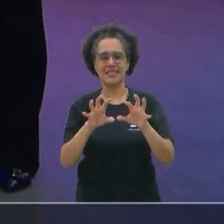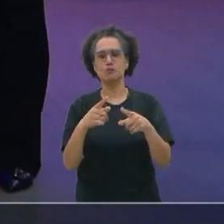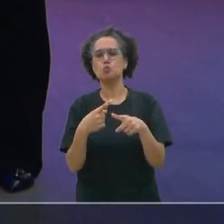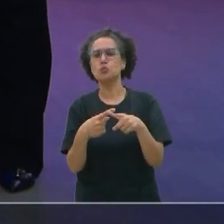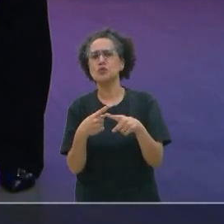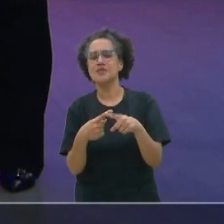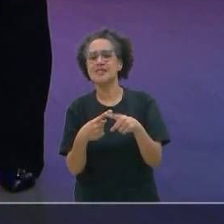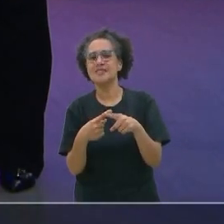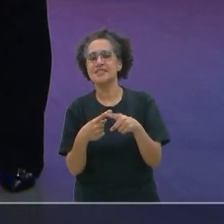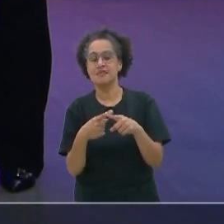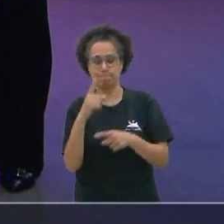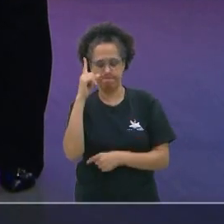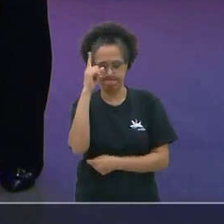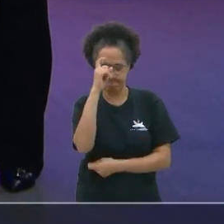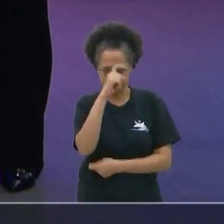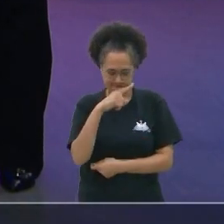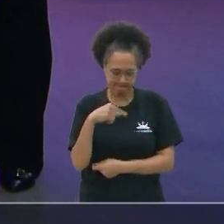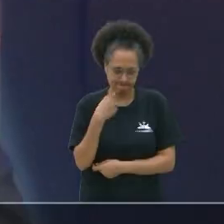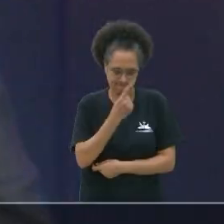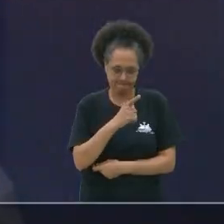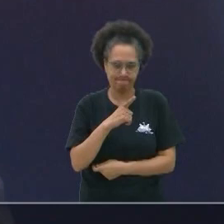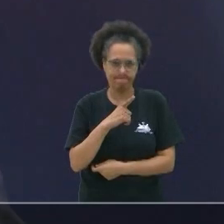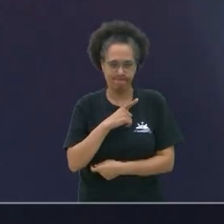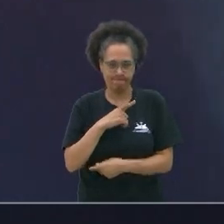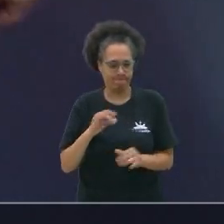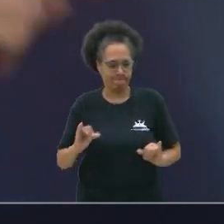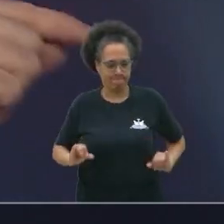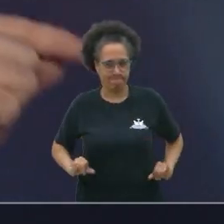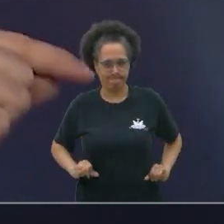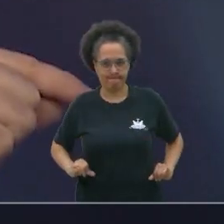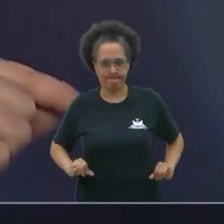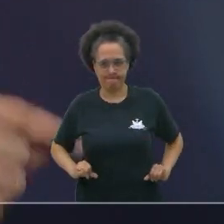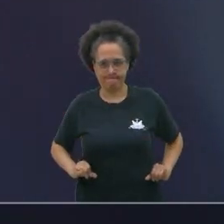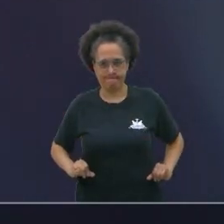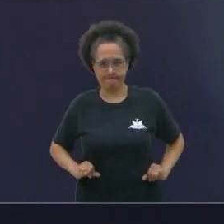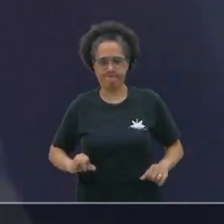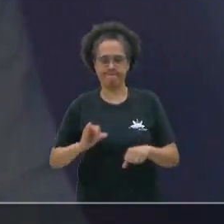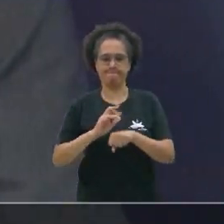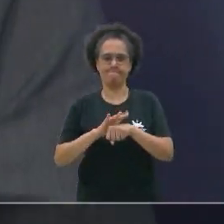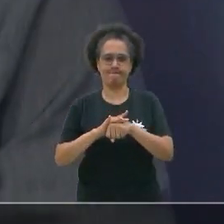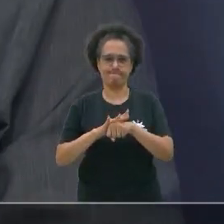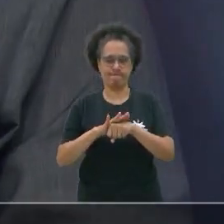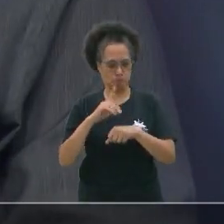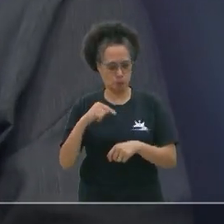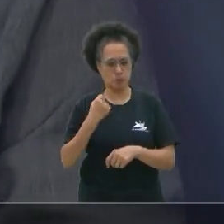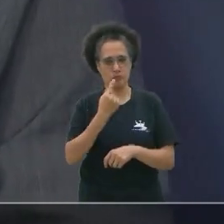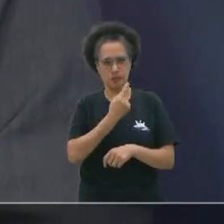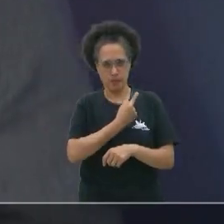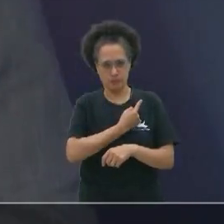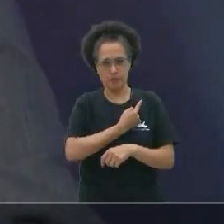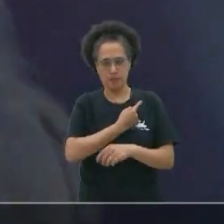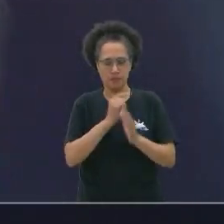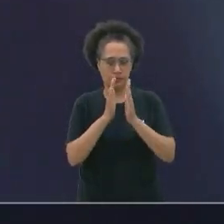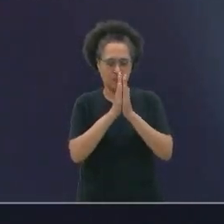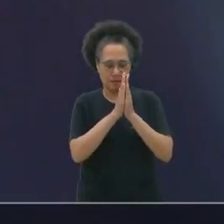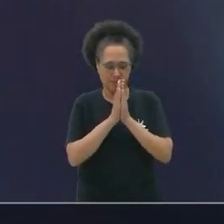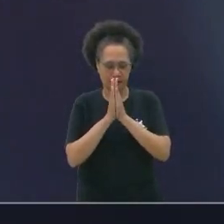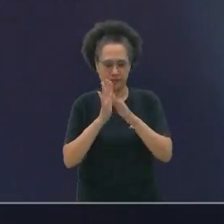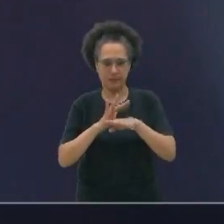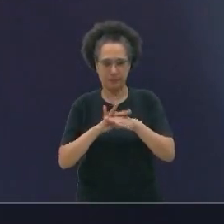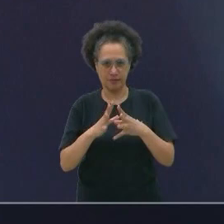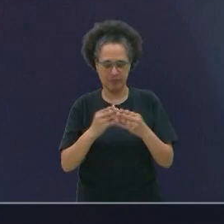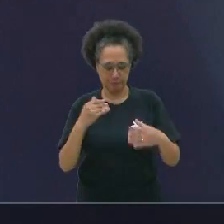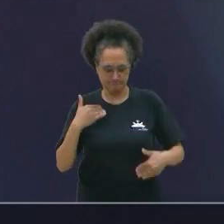Porque diante da dificuldade, diante do sofrimento, principalmente quando vem a doença, e hoje nós vamos rezar pela cura física, você que está